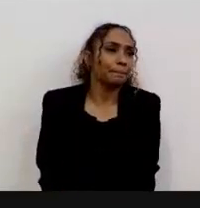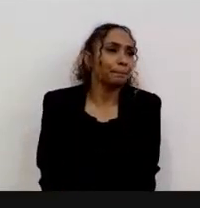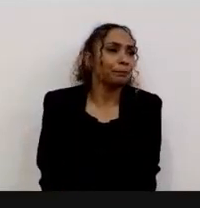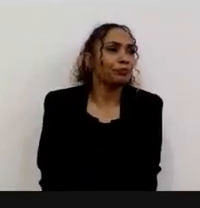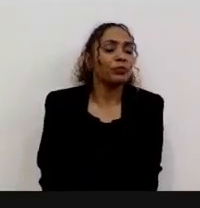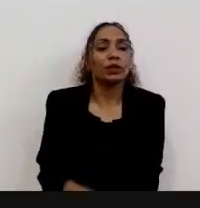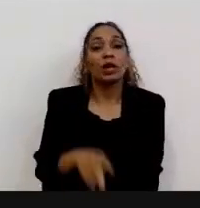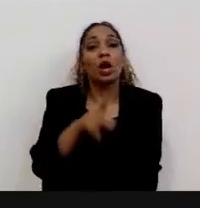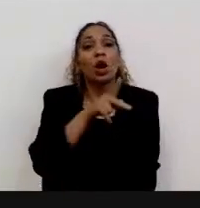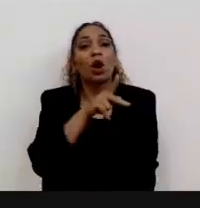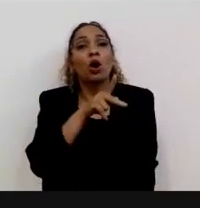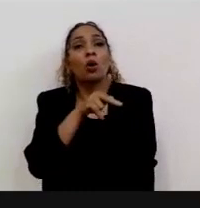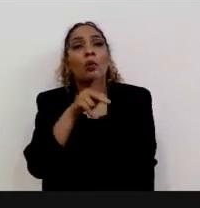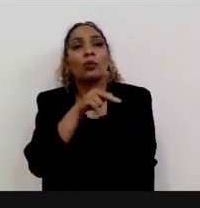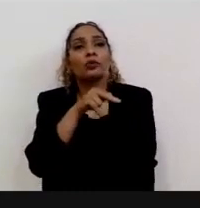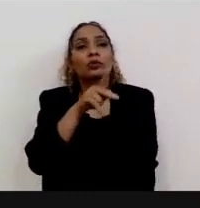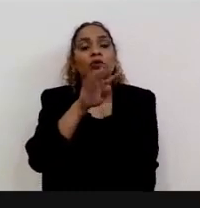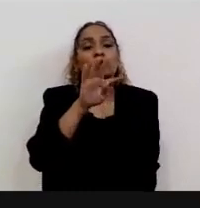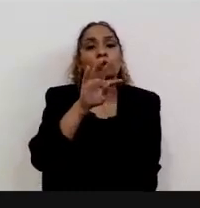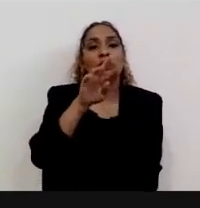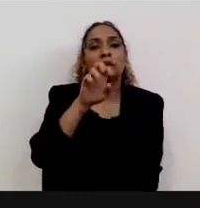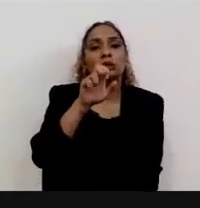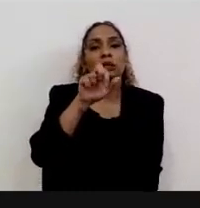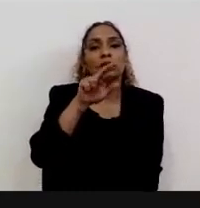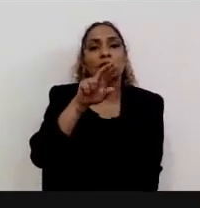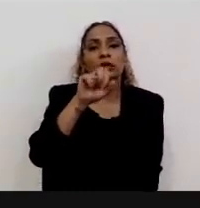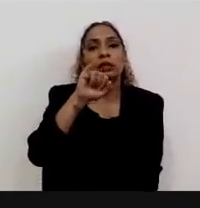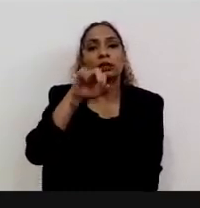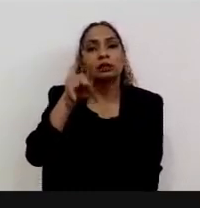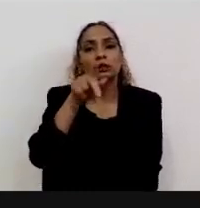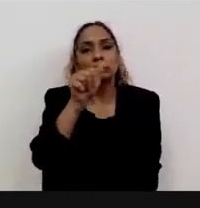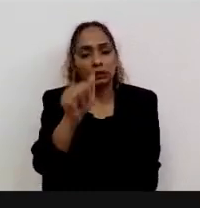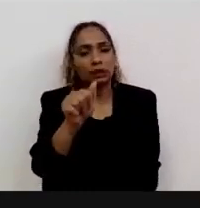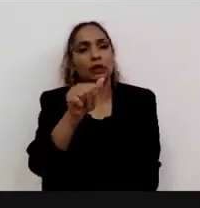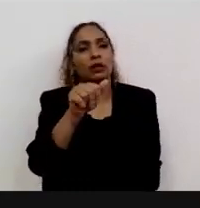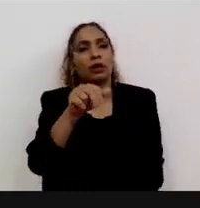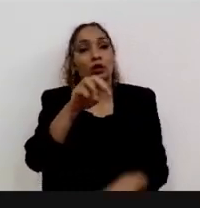A professora Terezinha, aqui do nosso mestrado, pergunta para a Mariana.